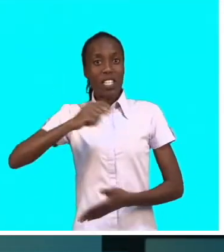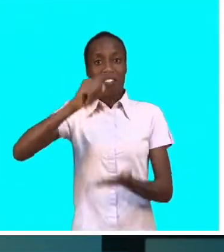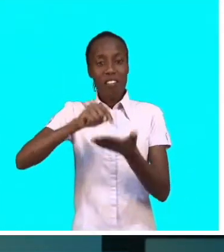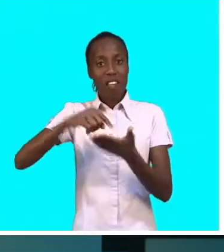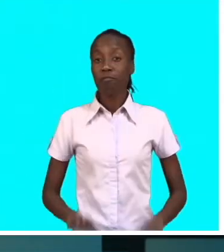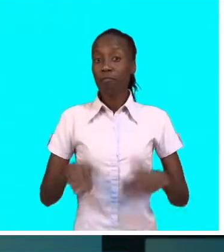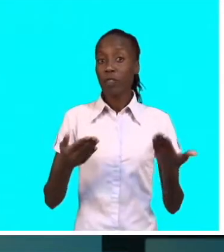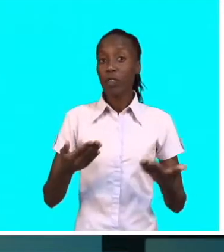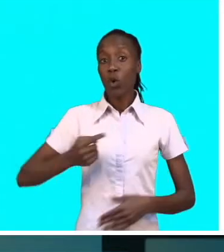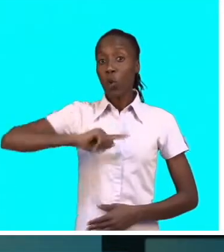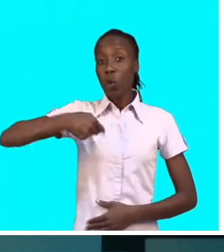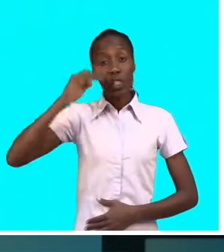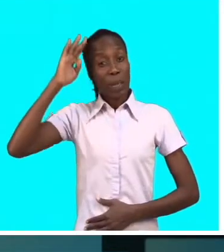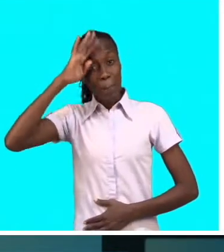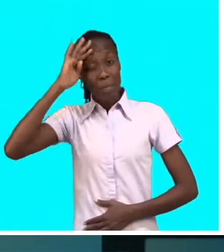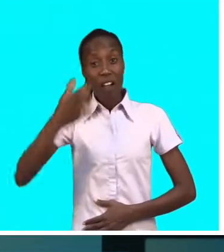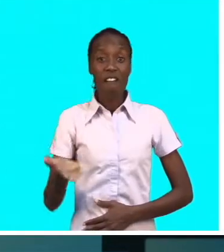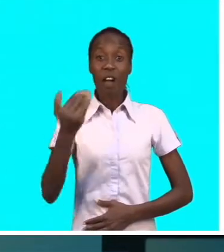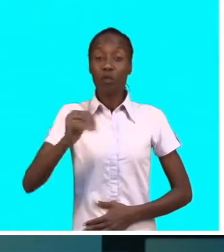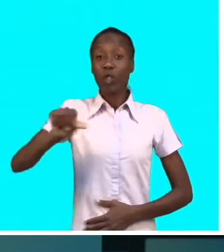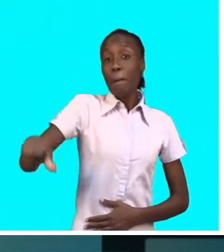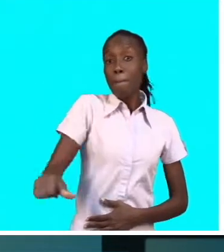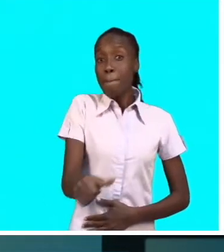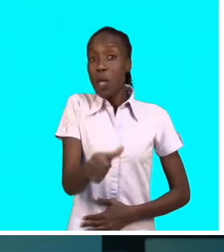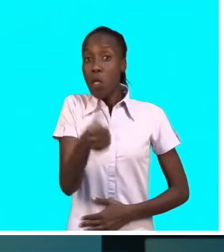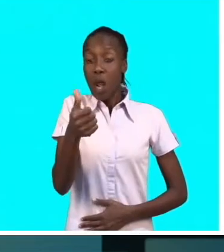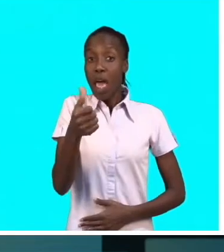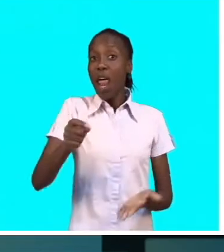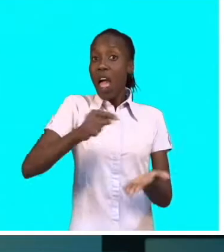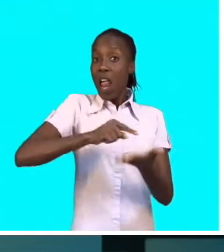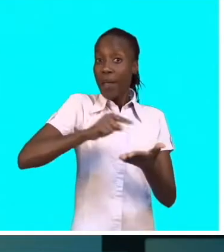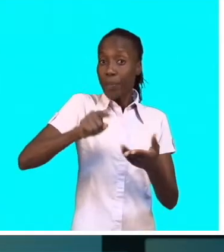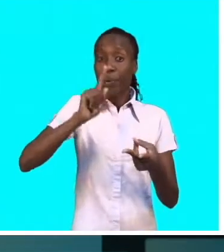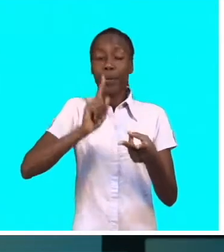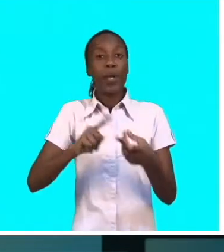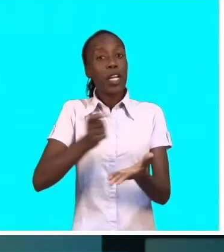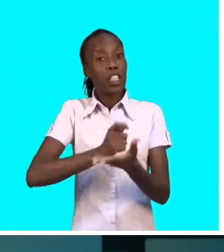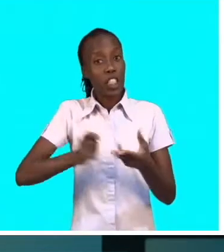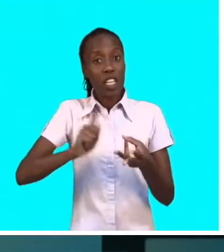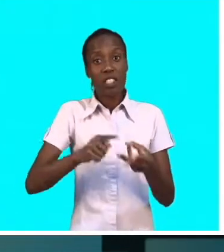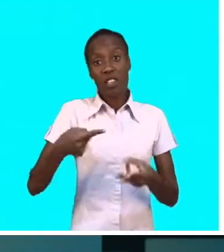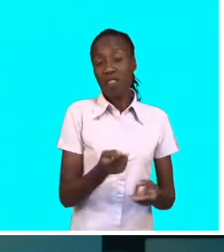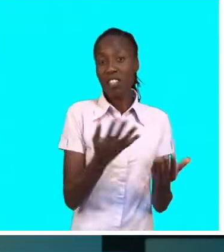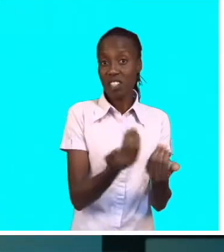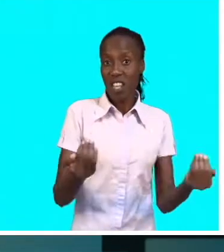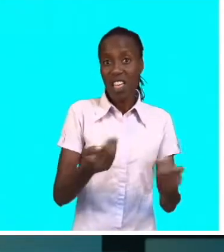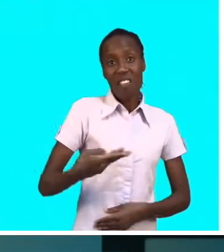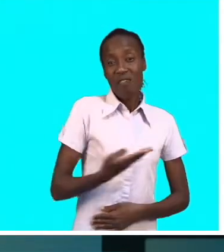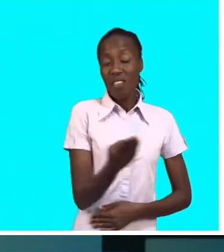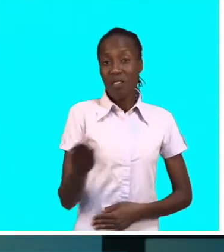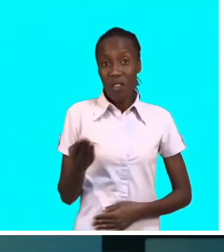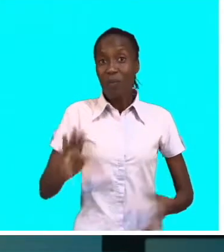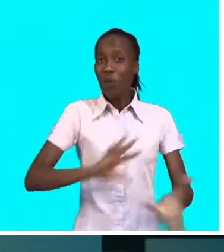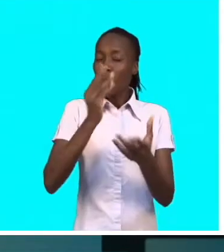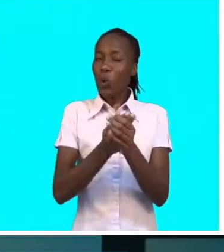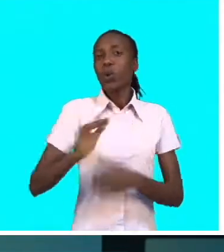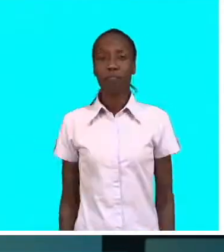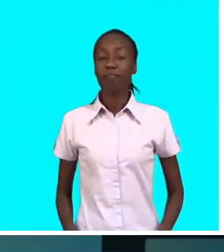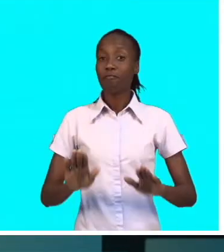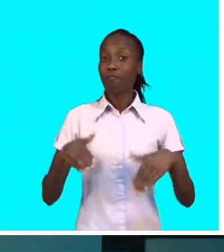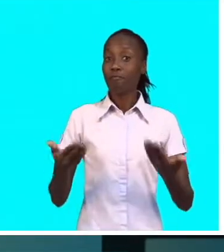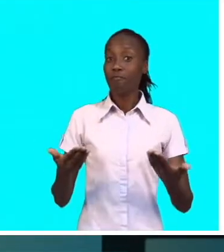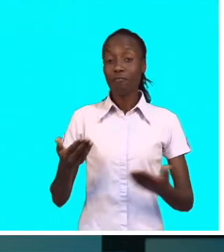Maputo. Achamos que vamos melhorar o nível de leitura, o nível de escrita destas crianças, não só destas, mas de toda